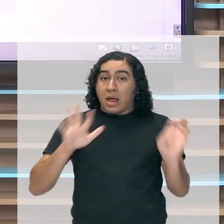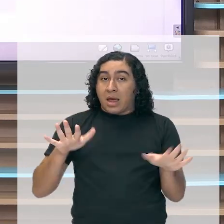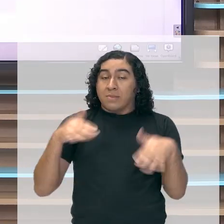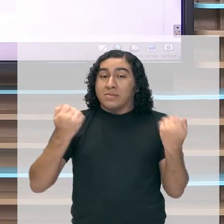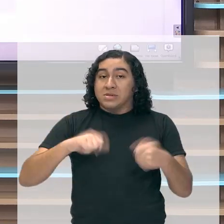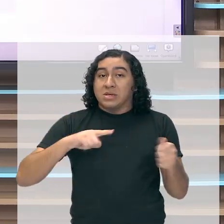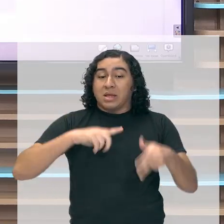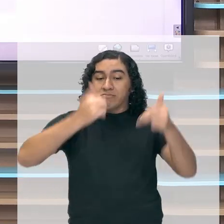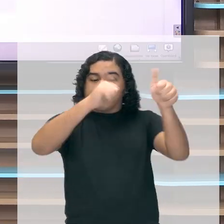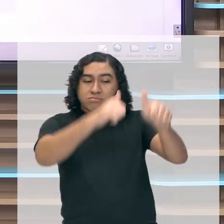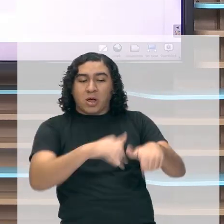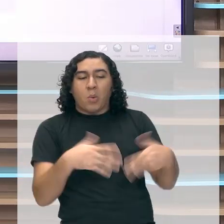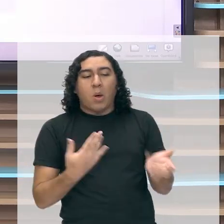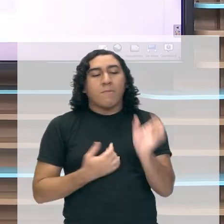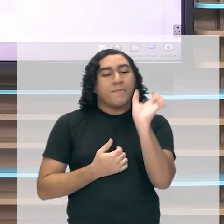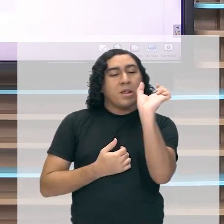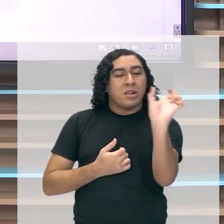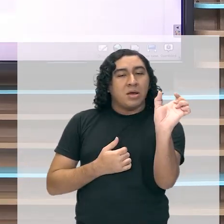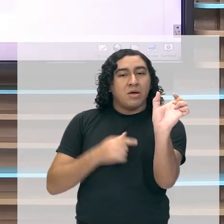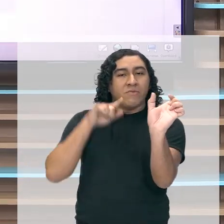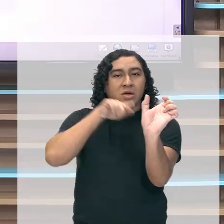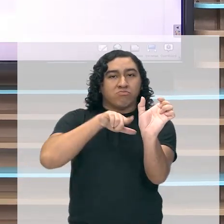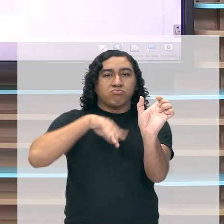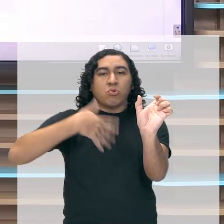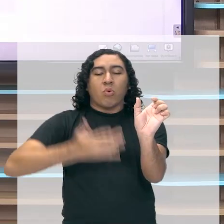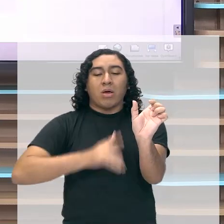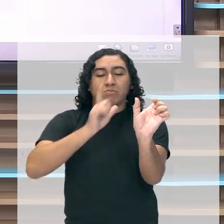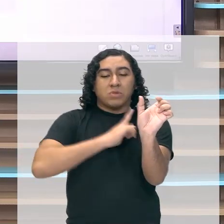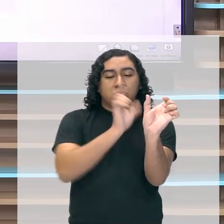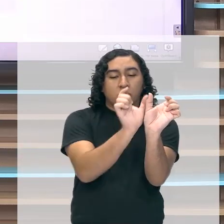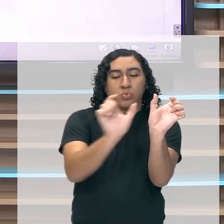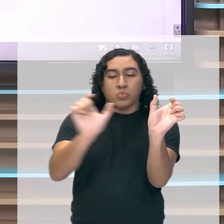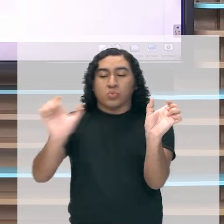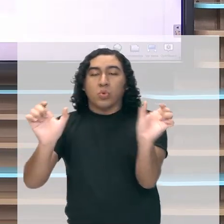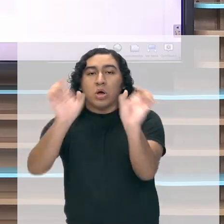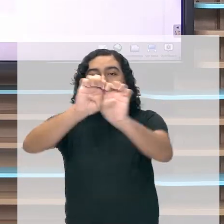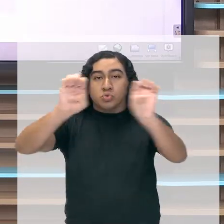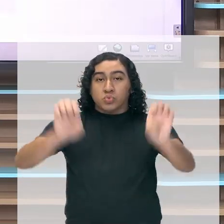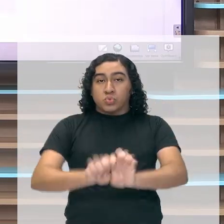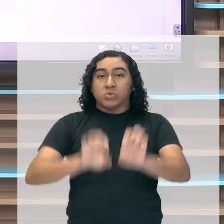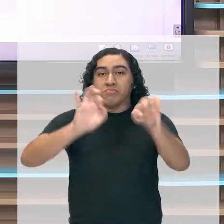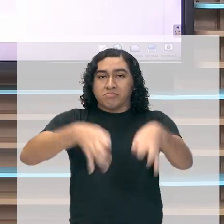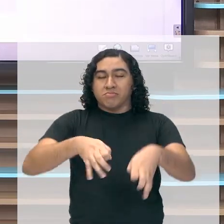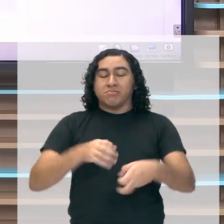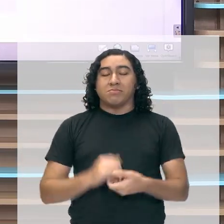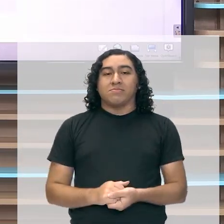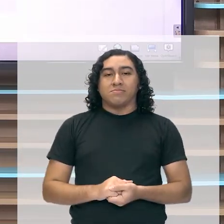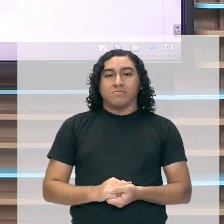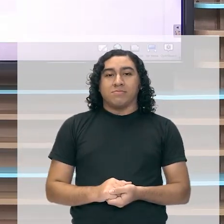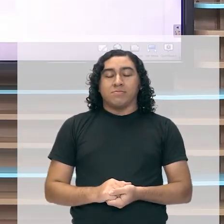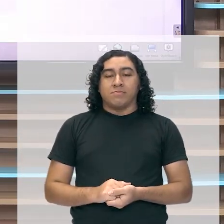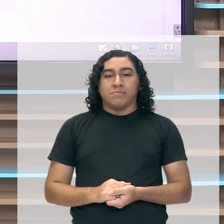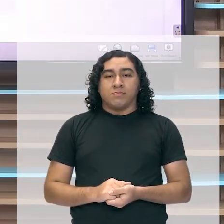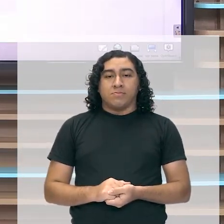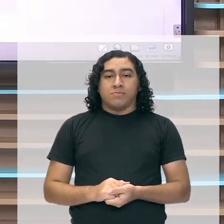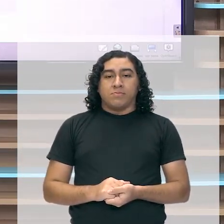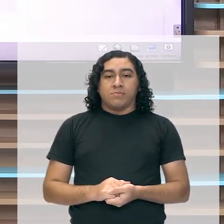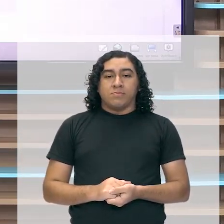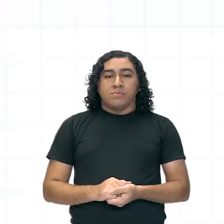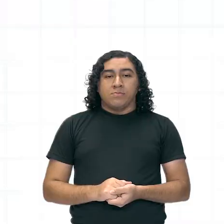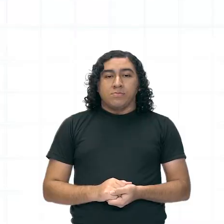sempre observar qual palavra que faz parte ali do sujeito é a mais importante. Vamos pegar aqui um